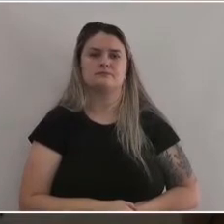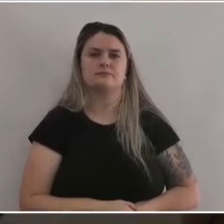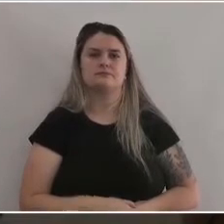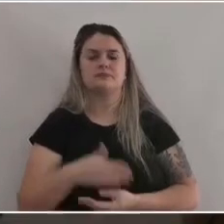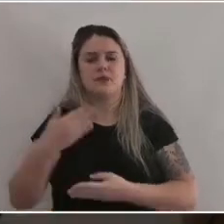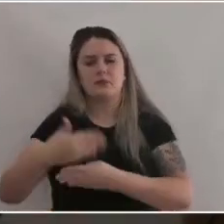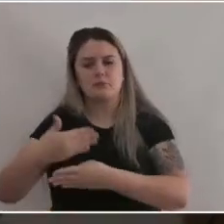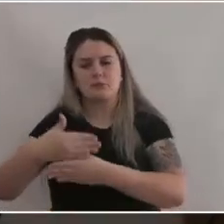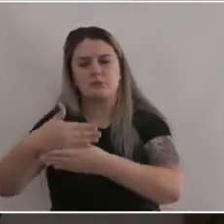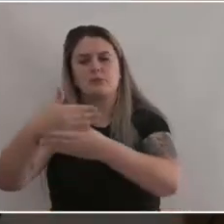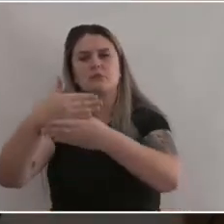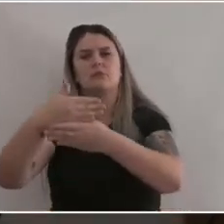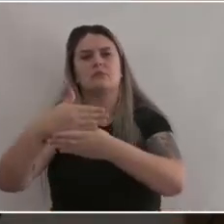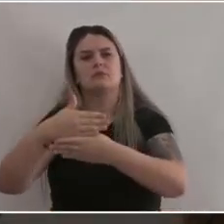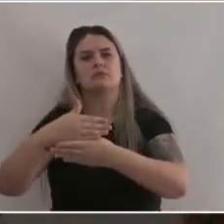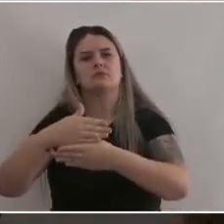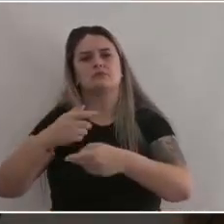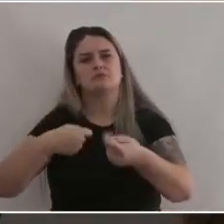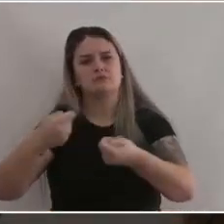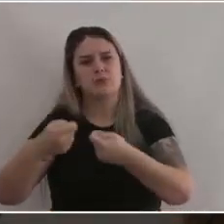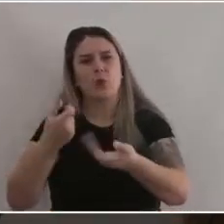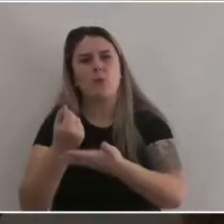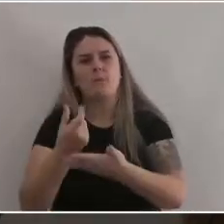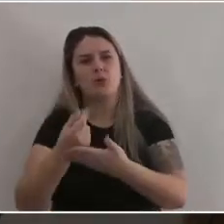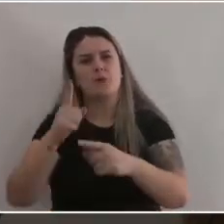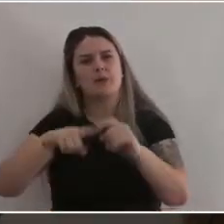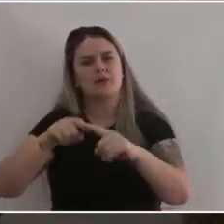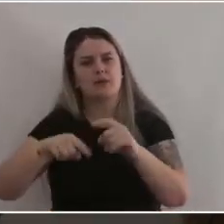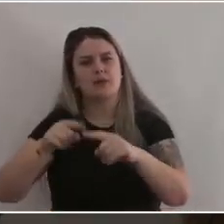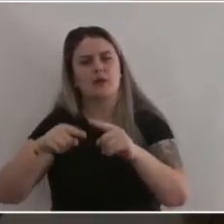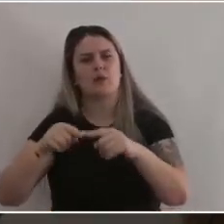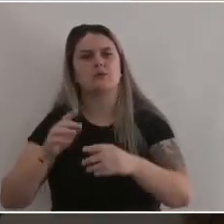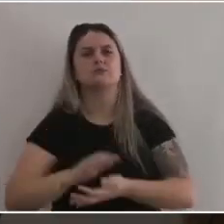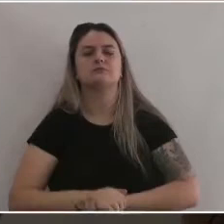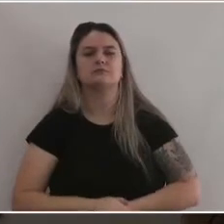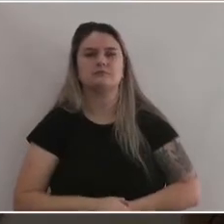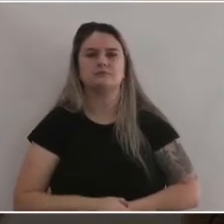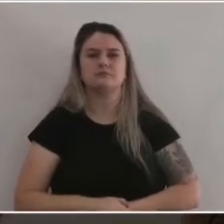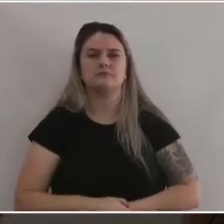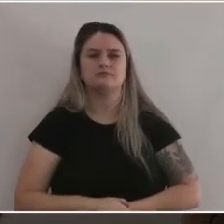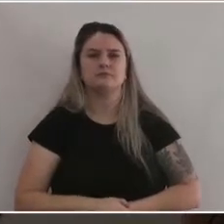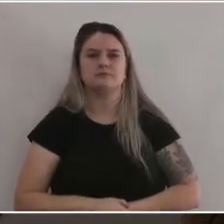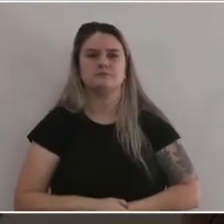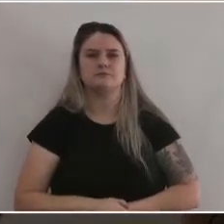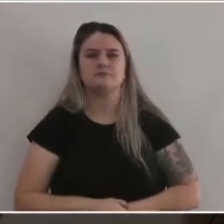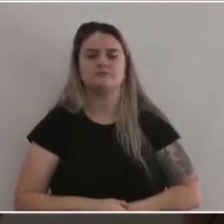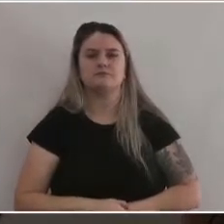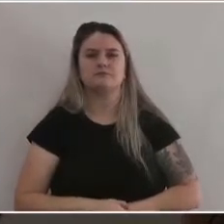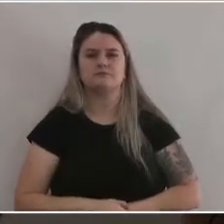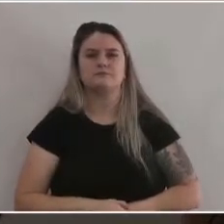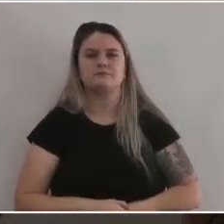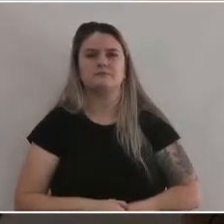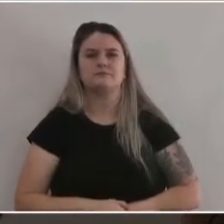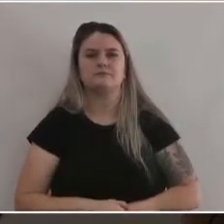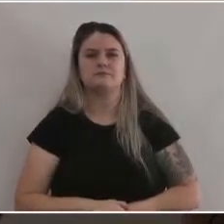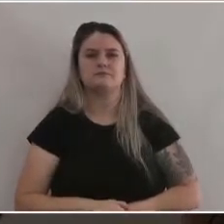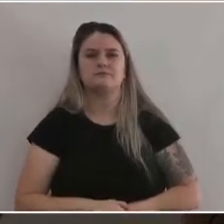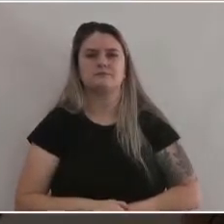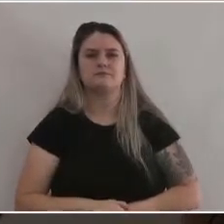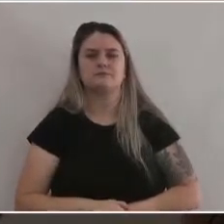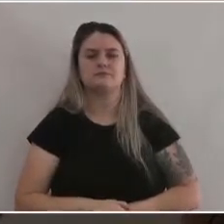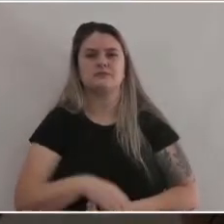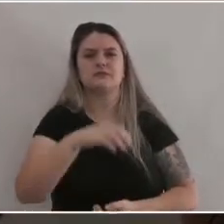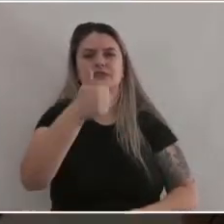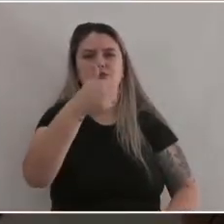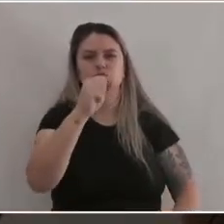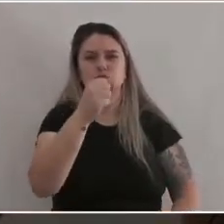Obras públicas realizadas e equipamentos adquiridos até o terceiro quadrimestre. Obras e instalações. R$